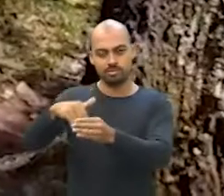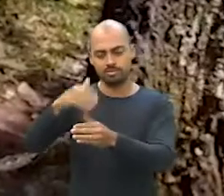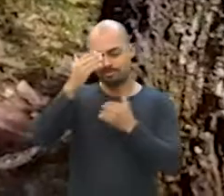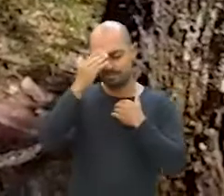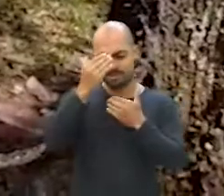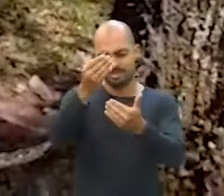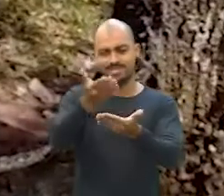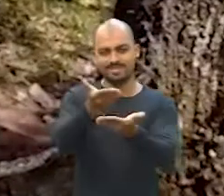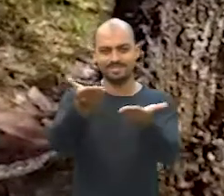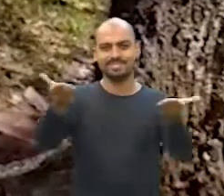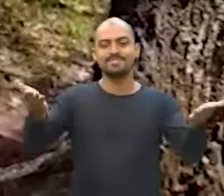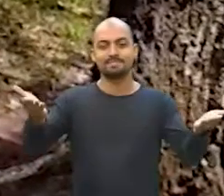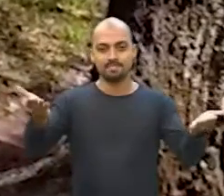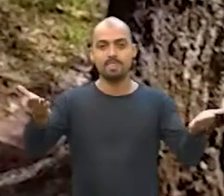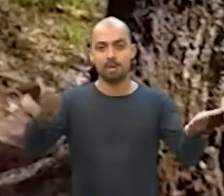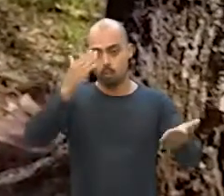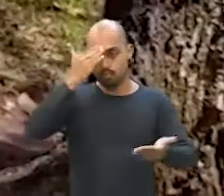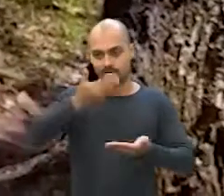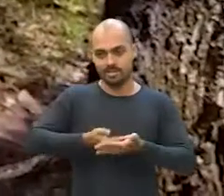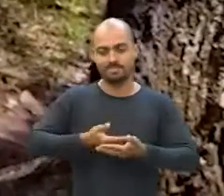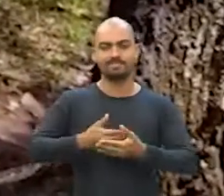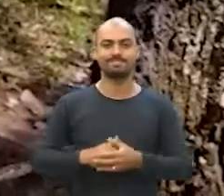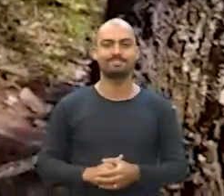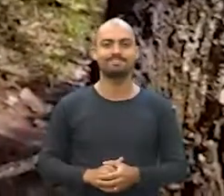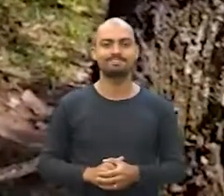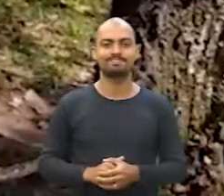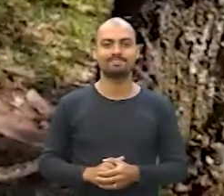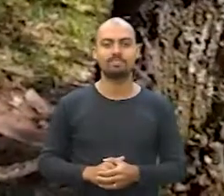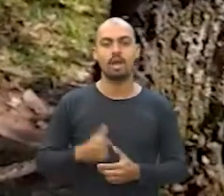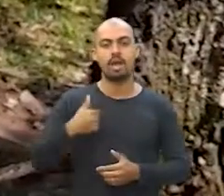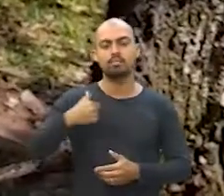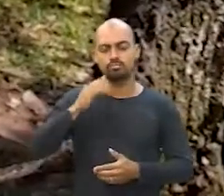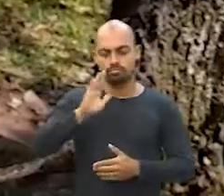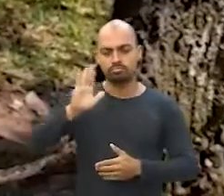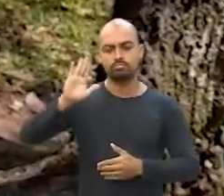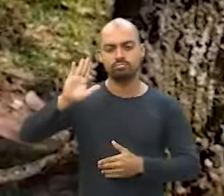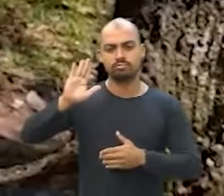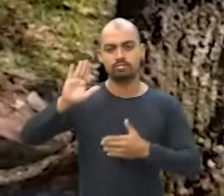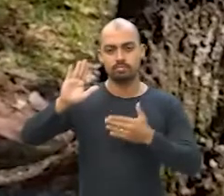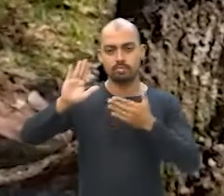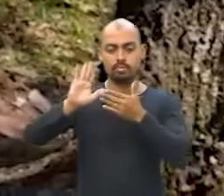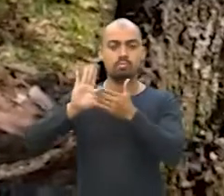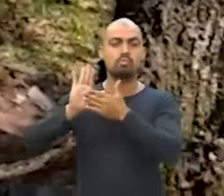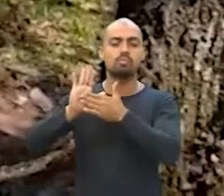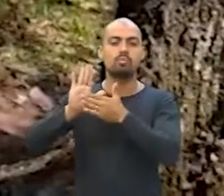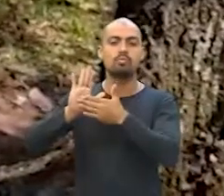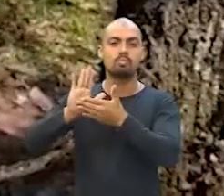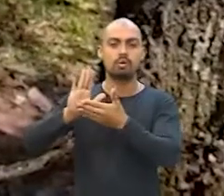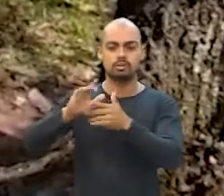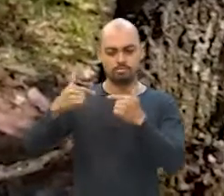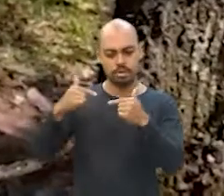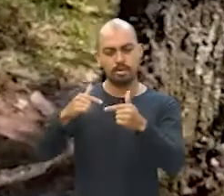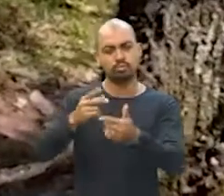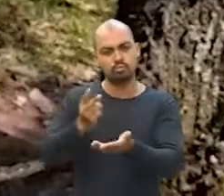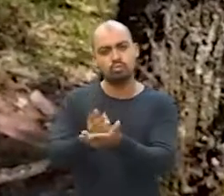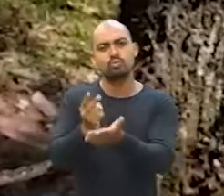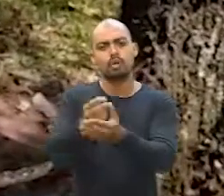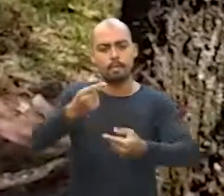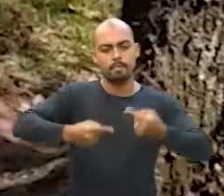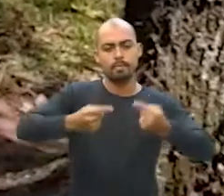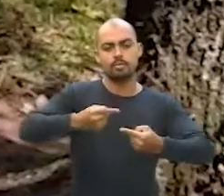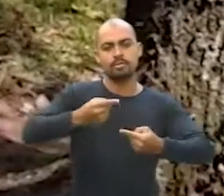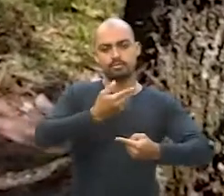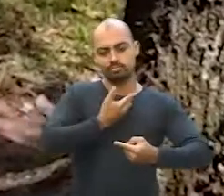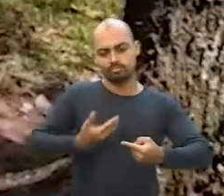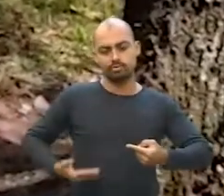a todos que votaram em mim, confiaram a mim o seu voto. Me comprometo a continuar o nosso trabalho em favor das